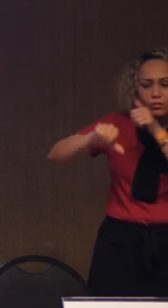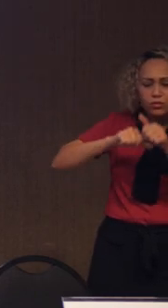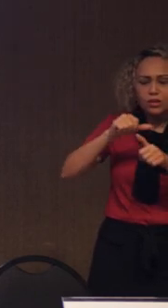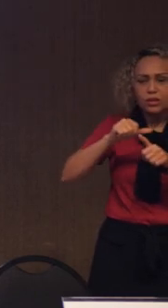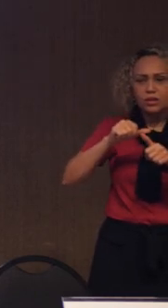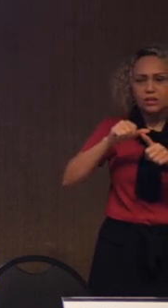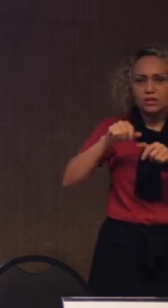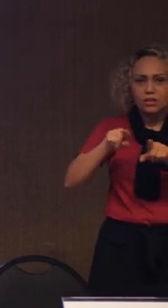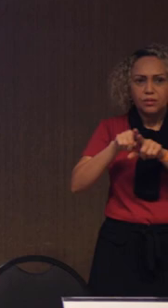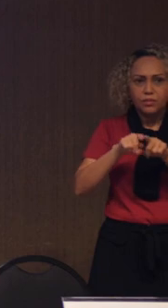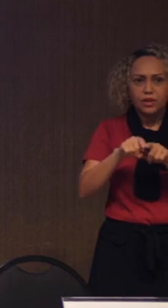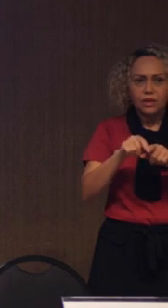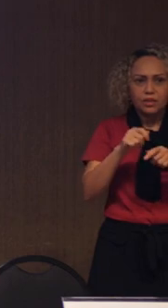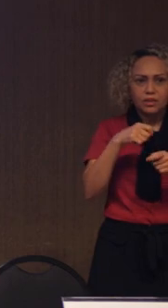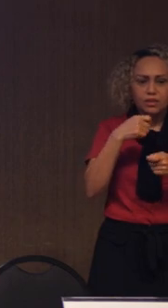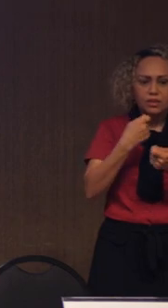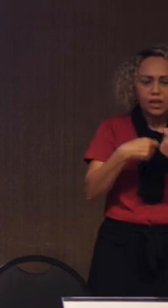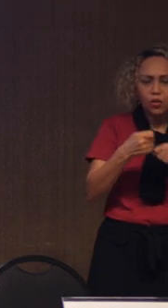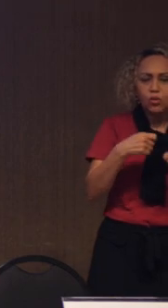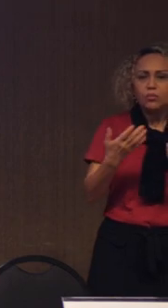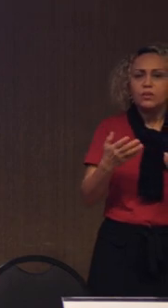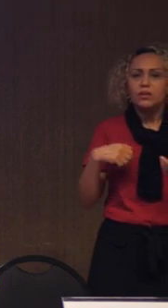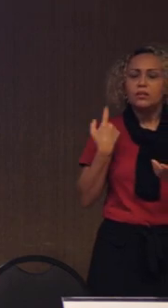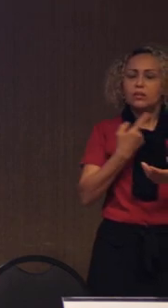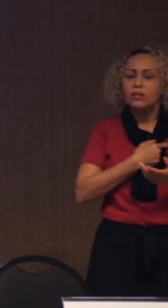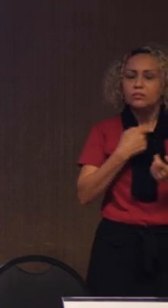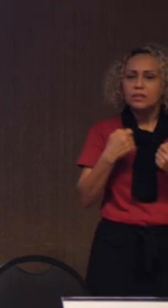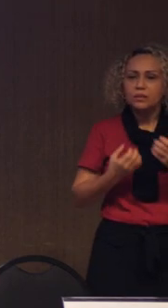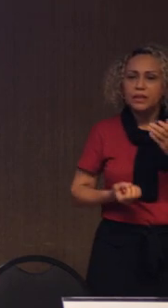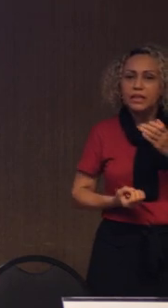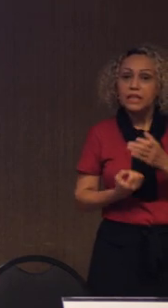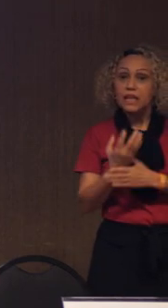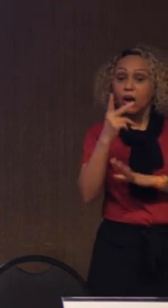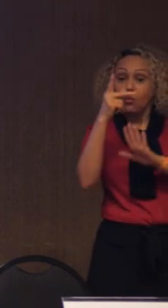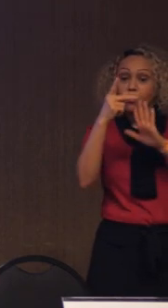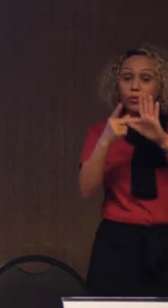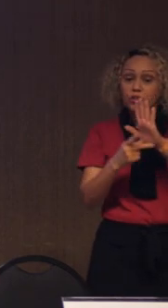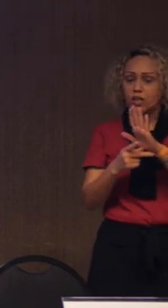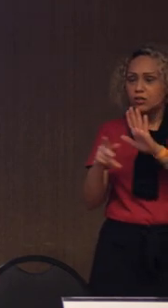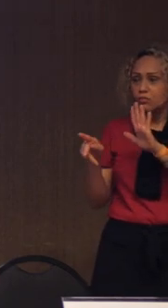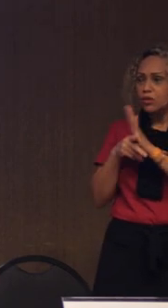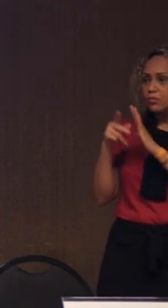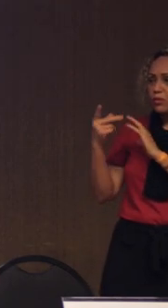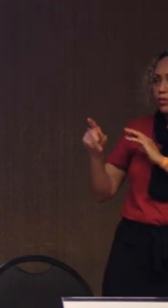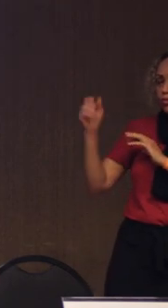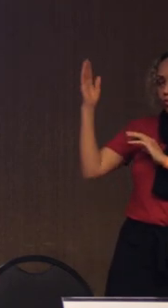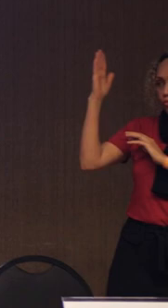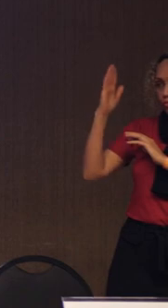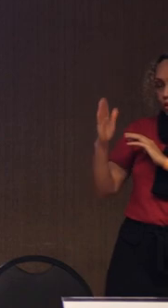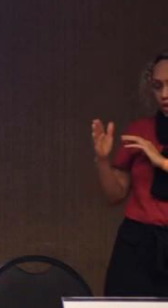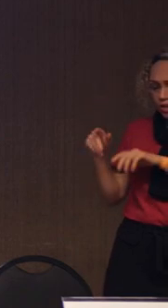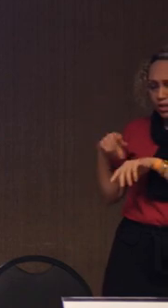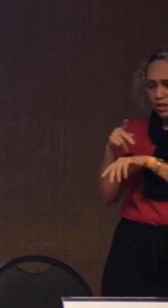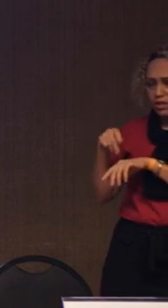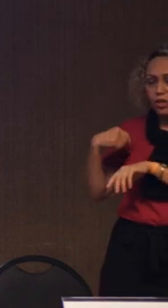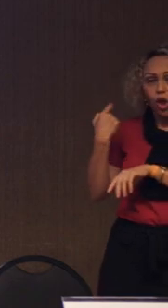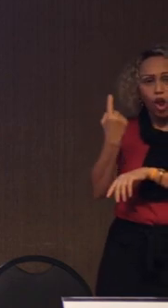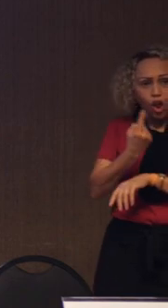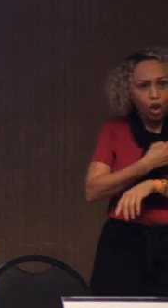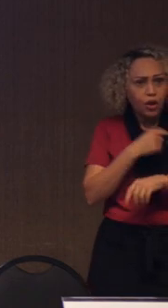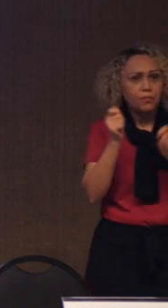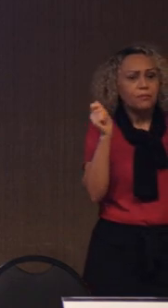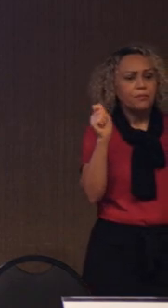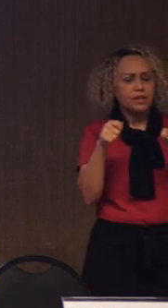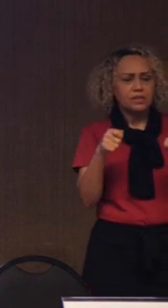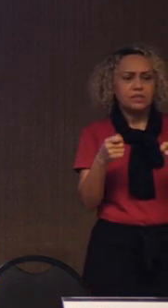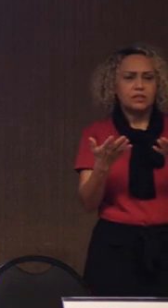Nós temos que fundir um projeto de país, coisa que nós não estamos fazendo. Nós, do PT, precisamos construir um projeto de